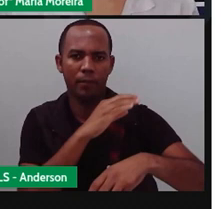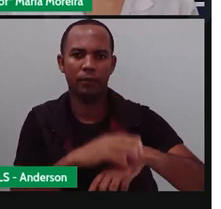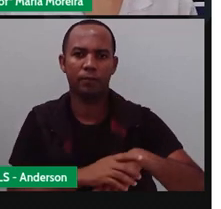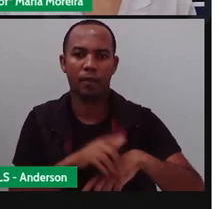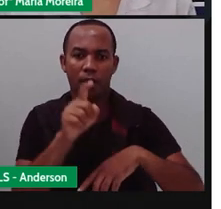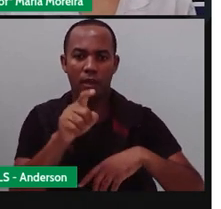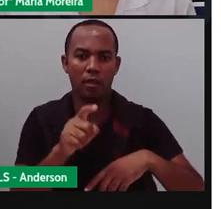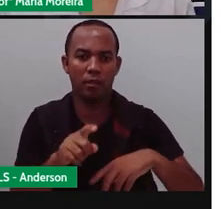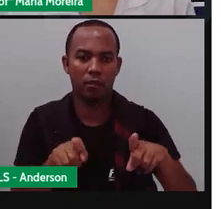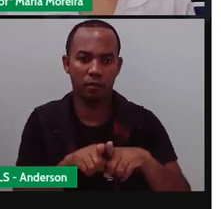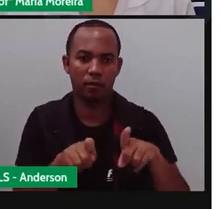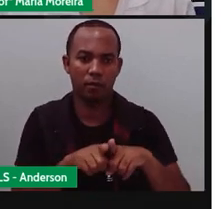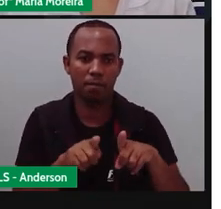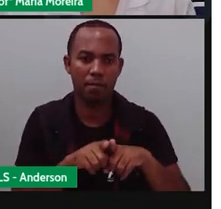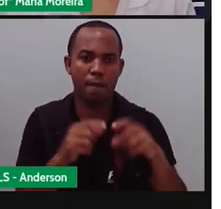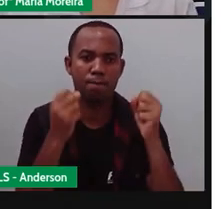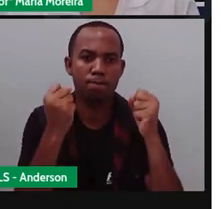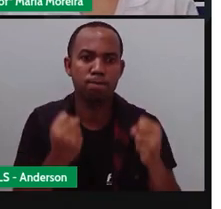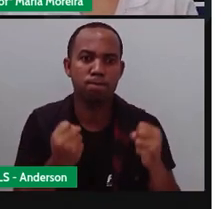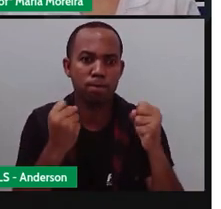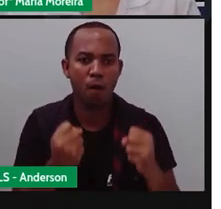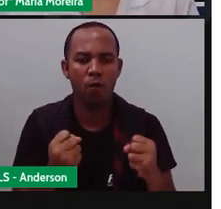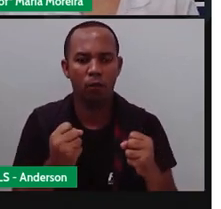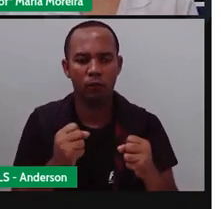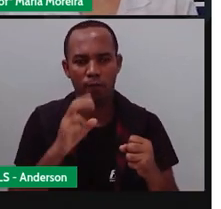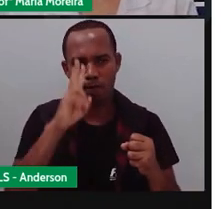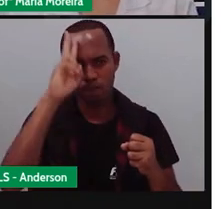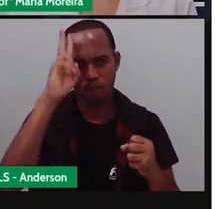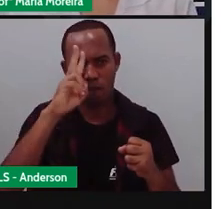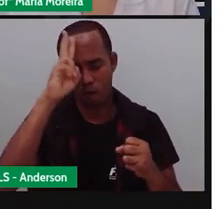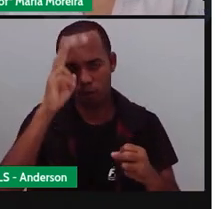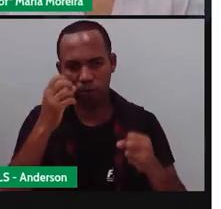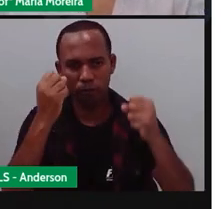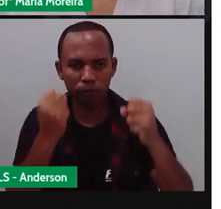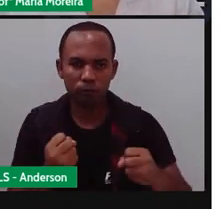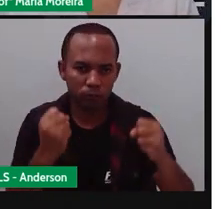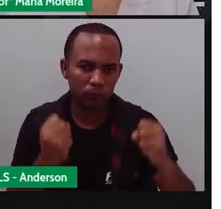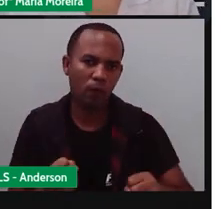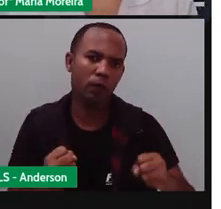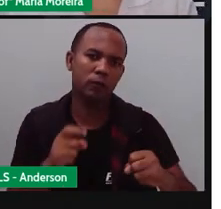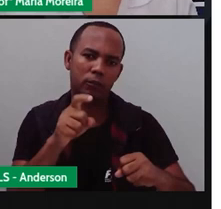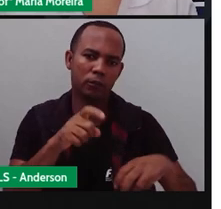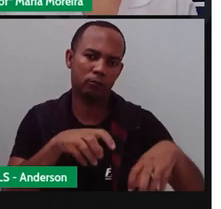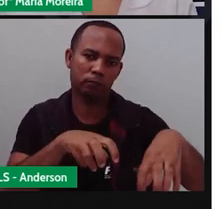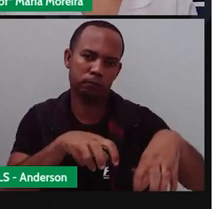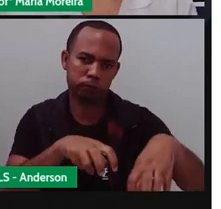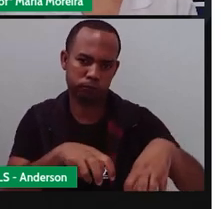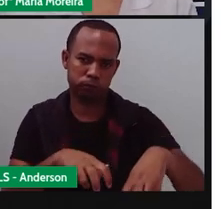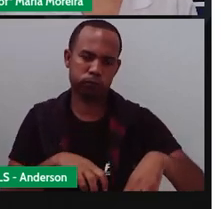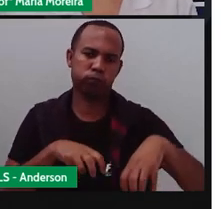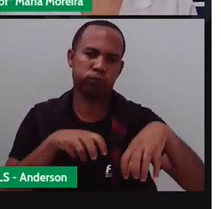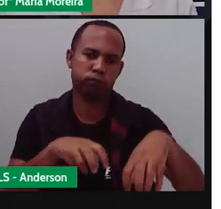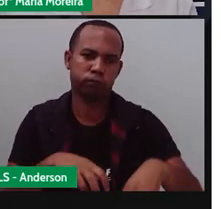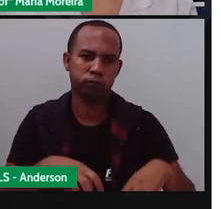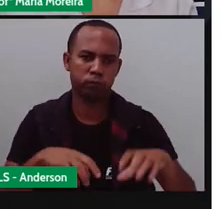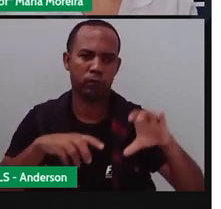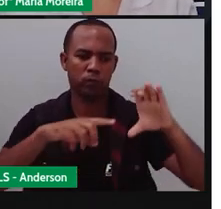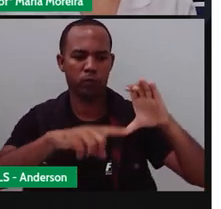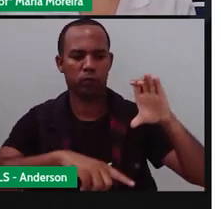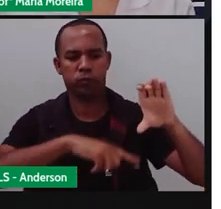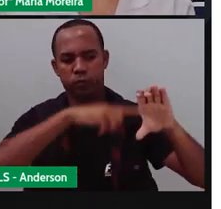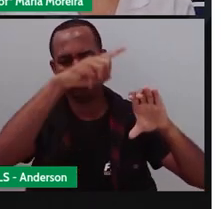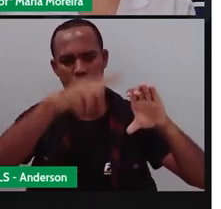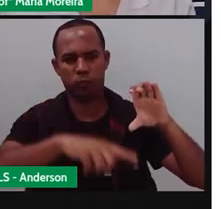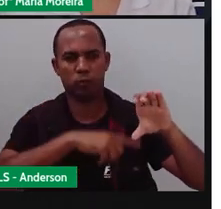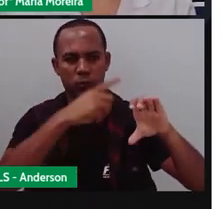né E é isso que o que aumenta a força né com que esse maquinário pode usar né